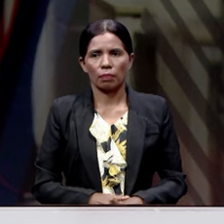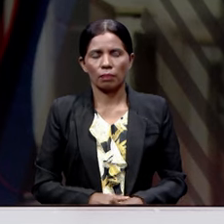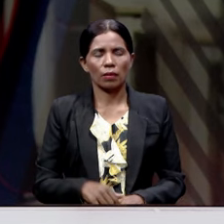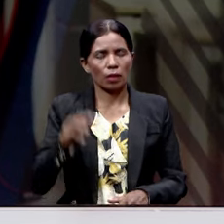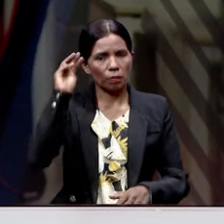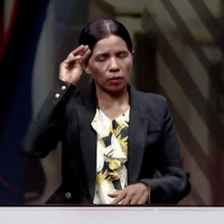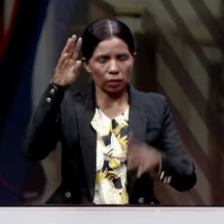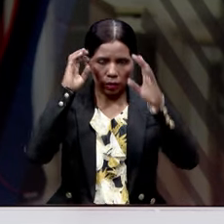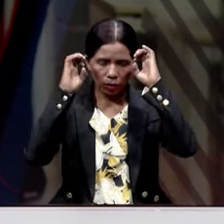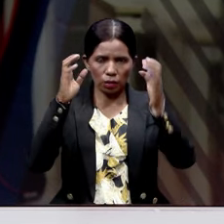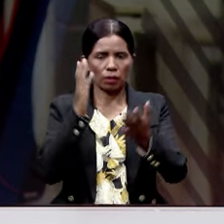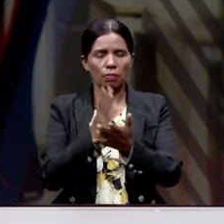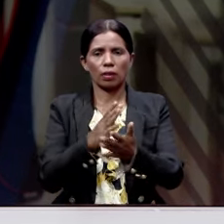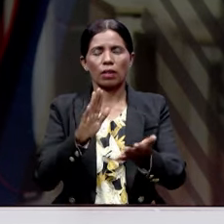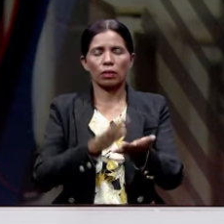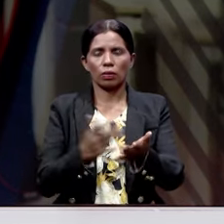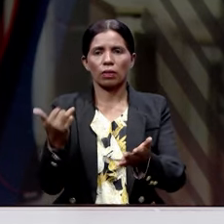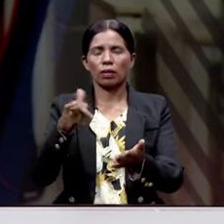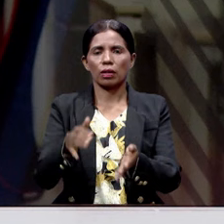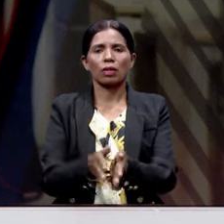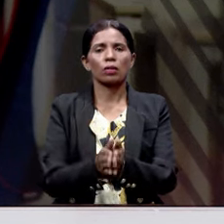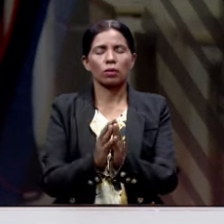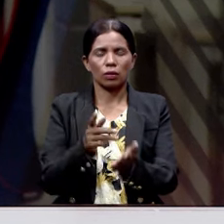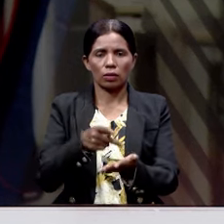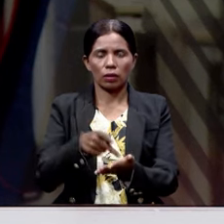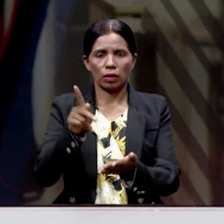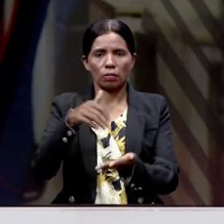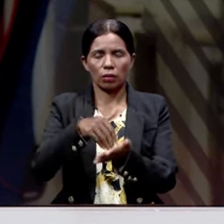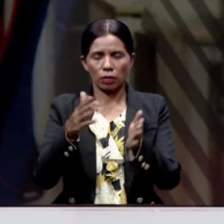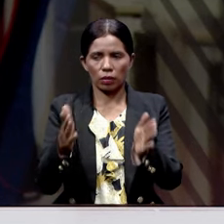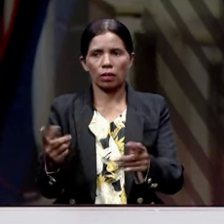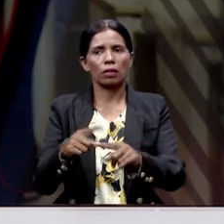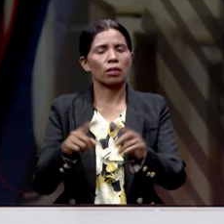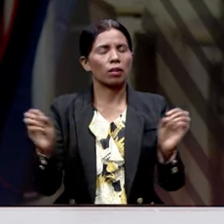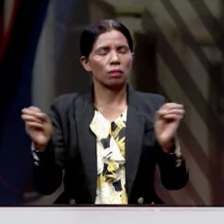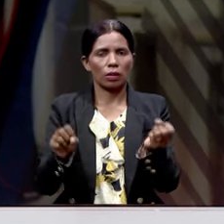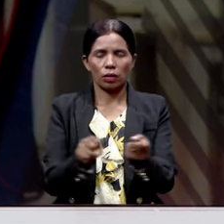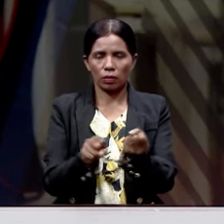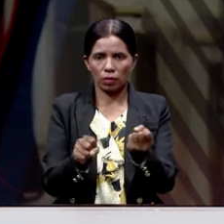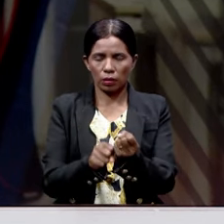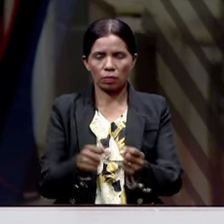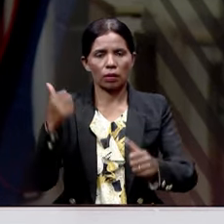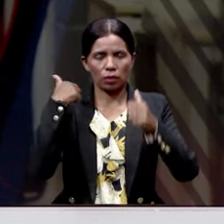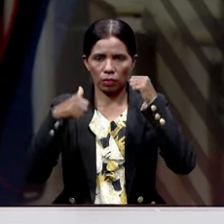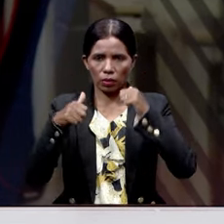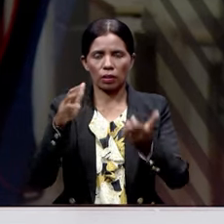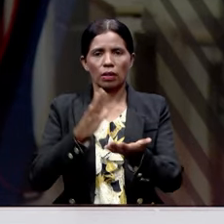Ministra da Educação bando Escola Sira atuhala cobrança ba estudante Sira, mas bela bando contribuição ba atividade